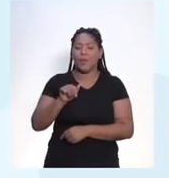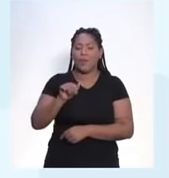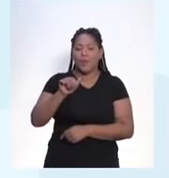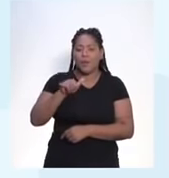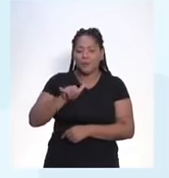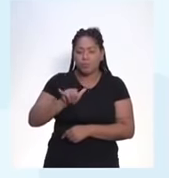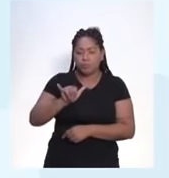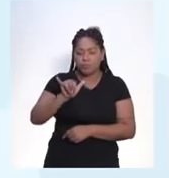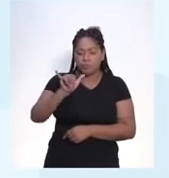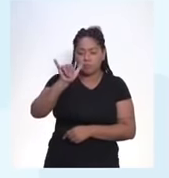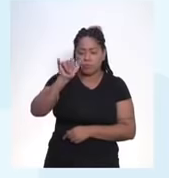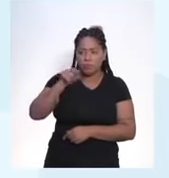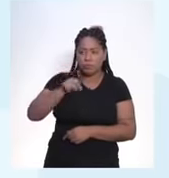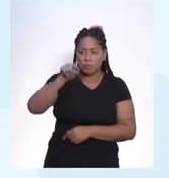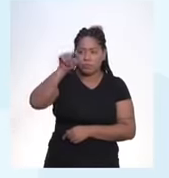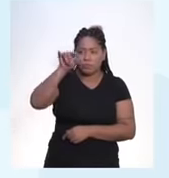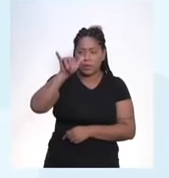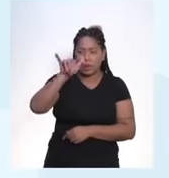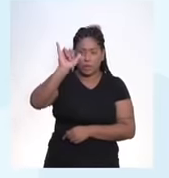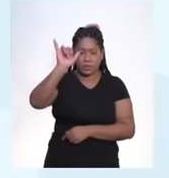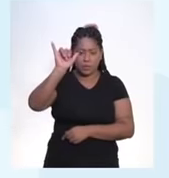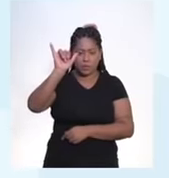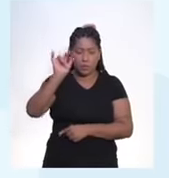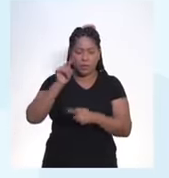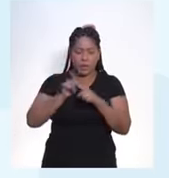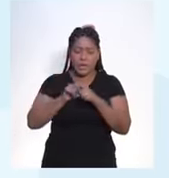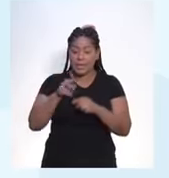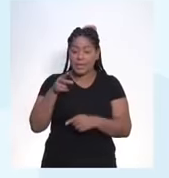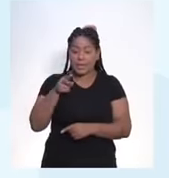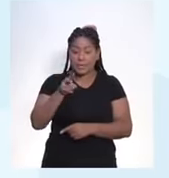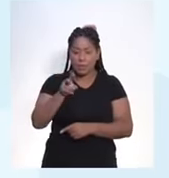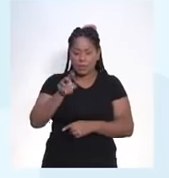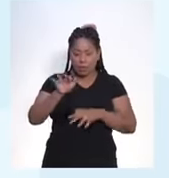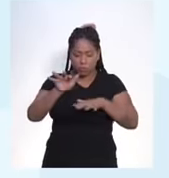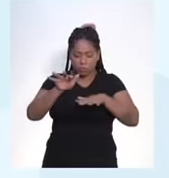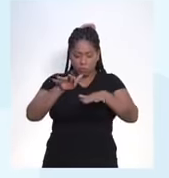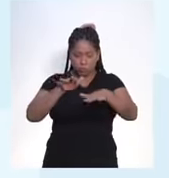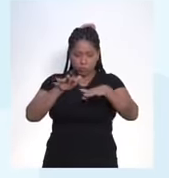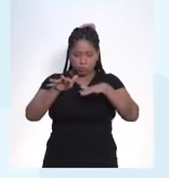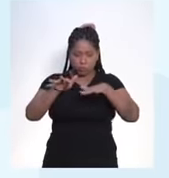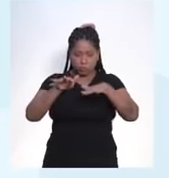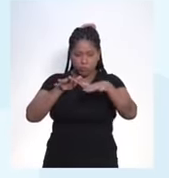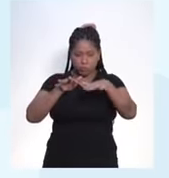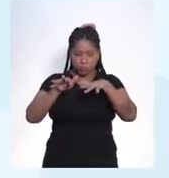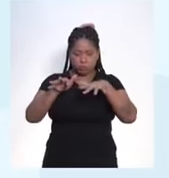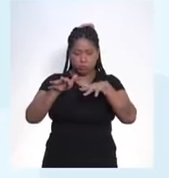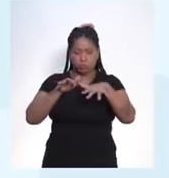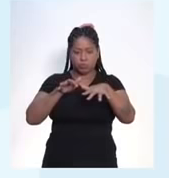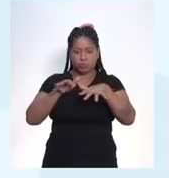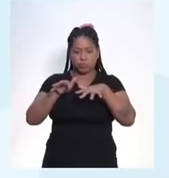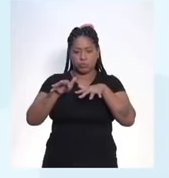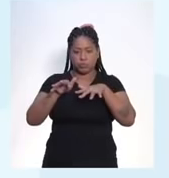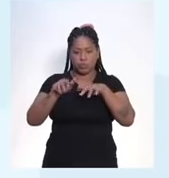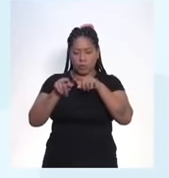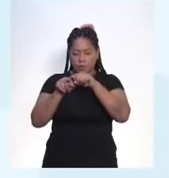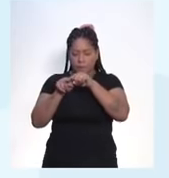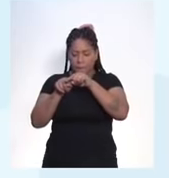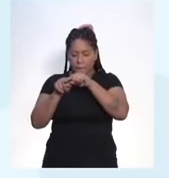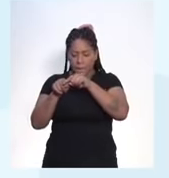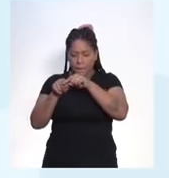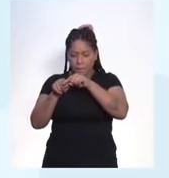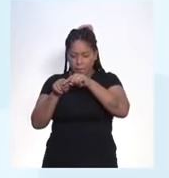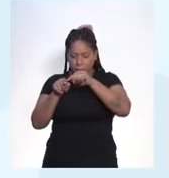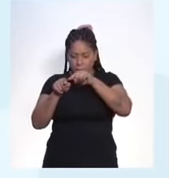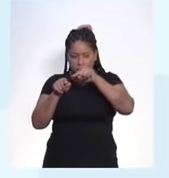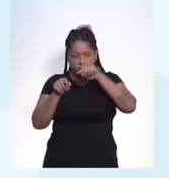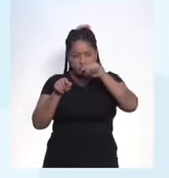ser a figura sempre nesse movimento votar vamos voltar aqui ó esse movimento no caso ele tá indo numa diagonal porque ele tá